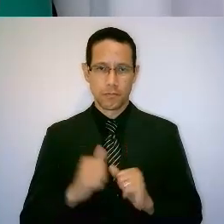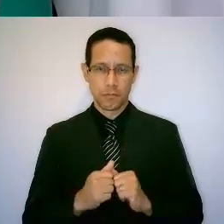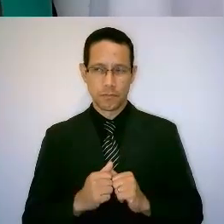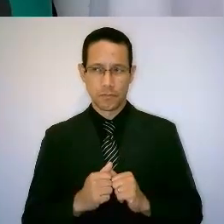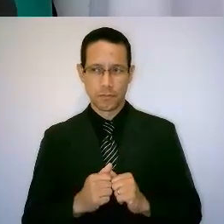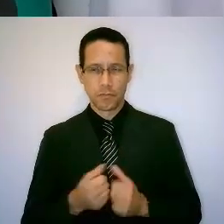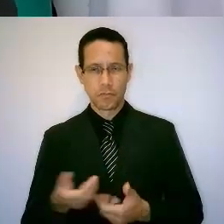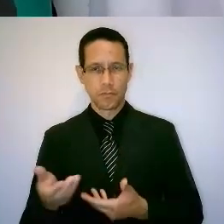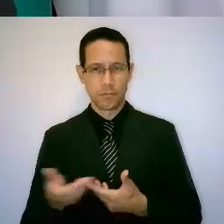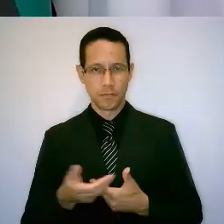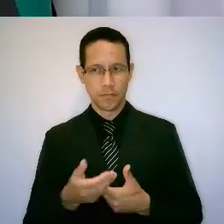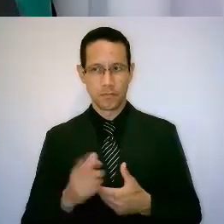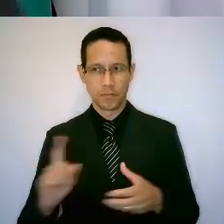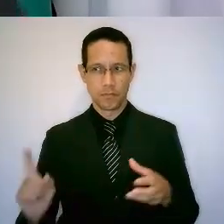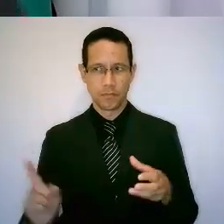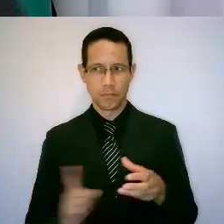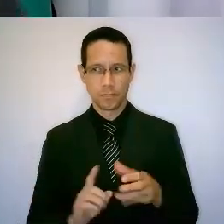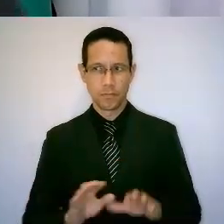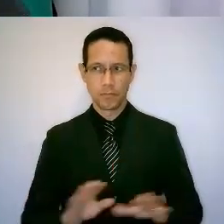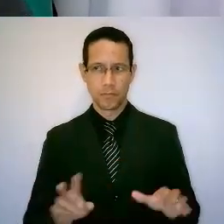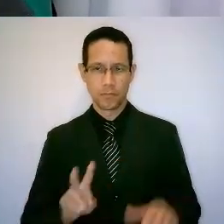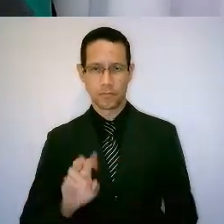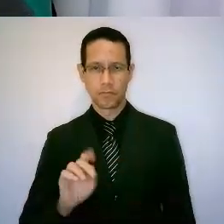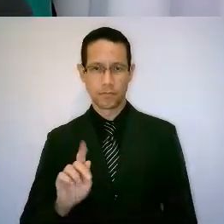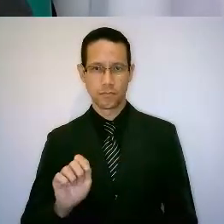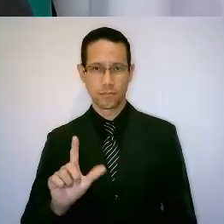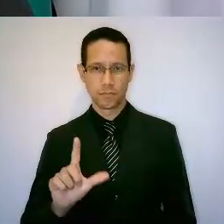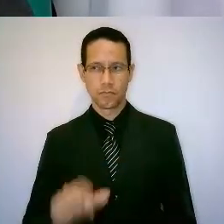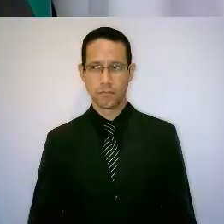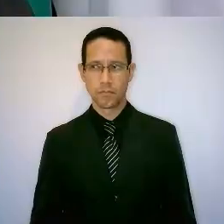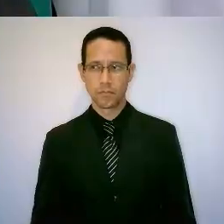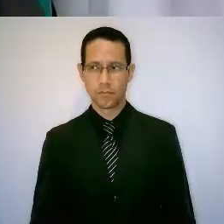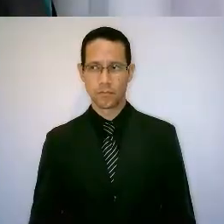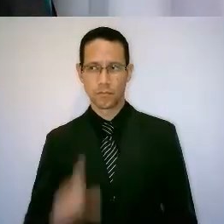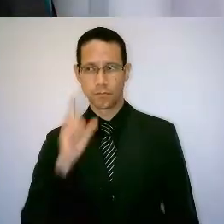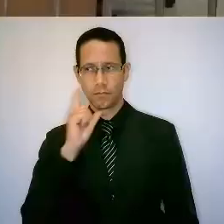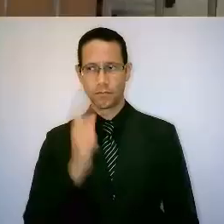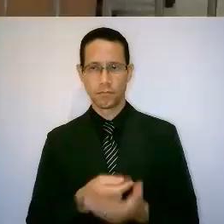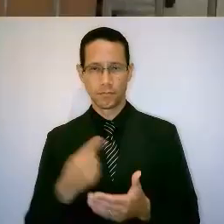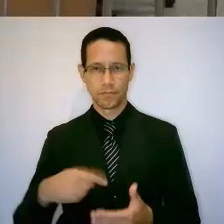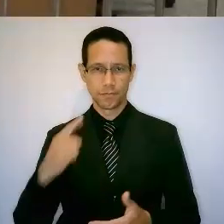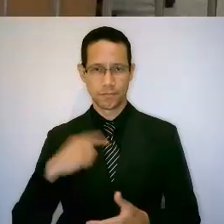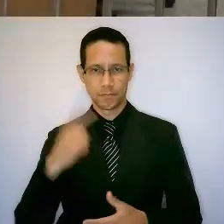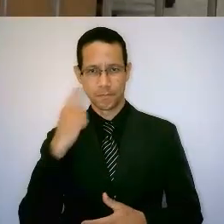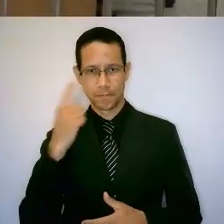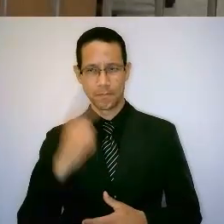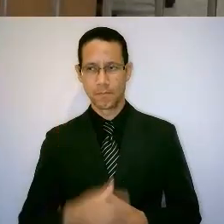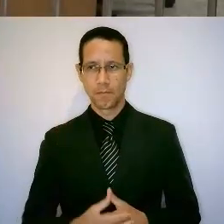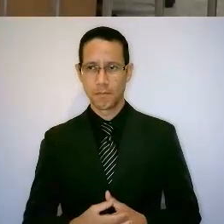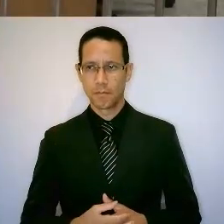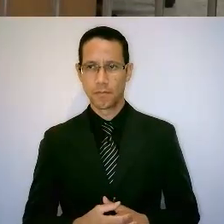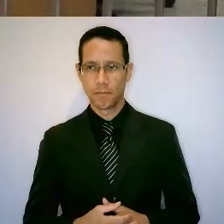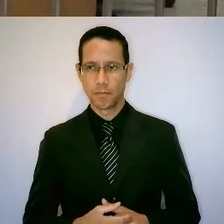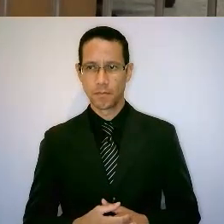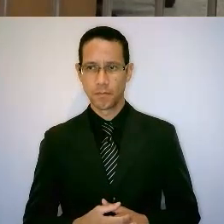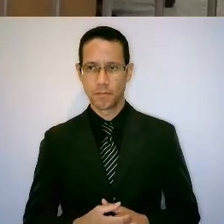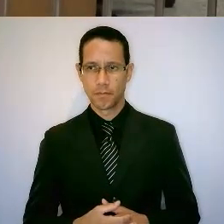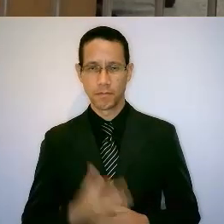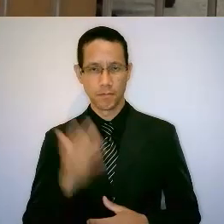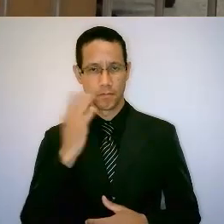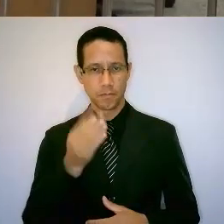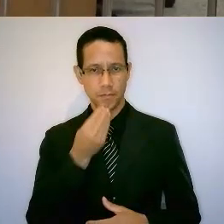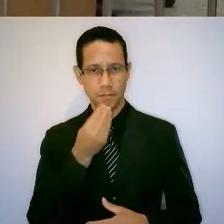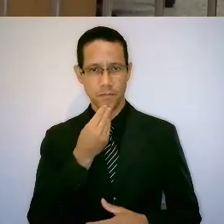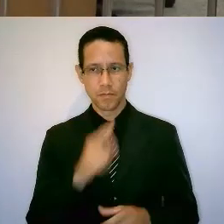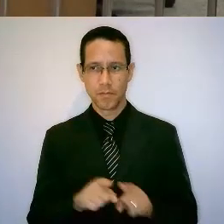parte do corpo ele vai ser tão somente o vogal foi isso que a gente definiu na sessão passada né excelência eu não sei se a oportunidade também é a